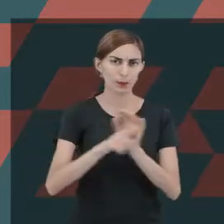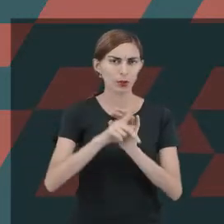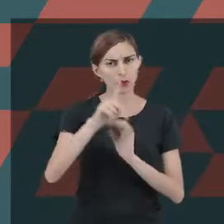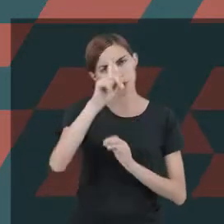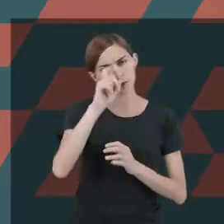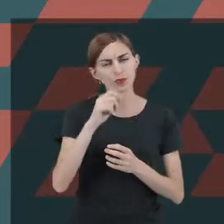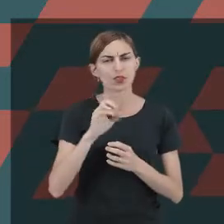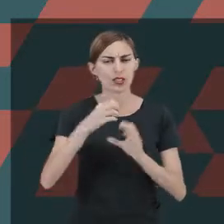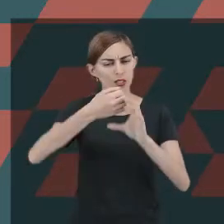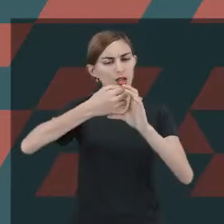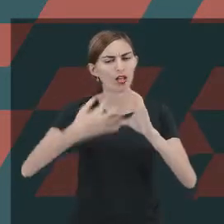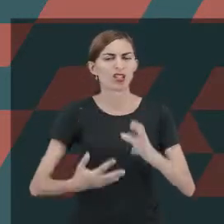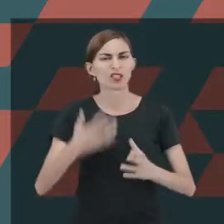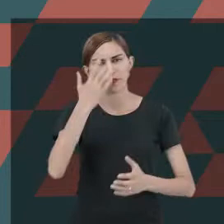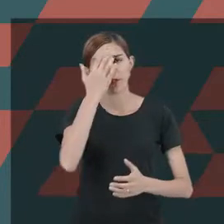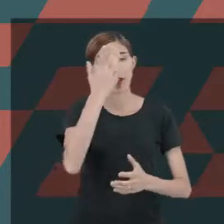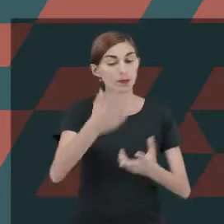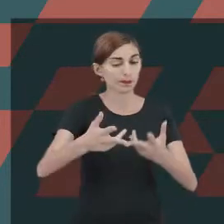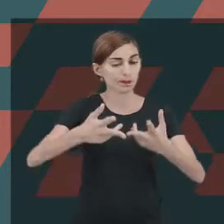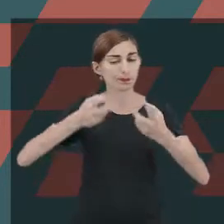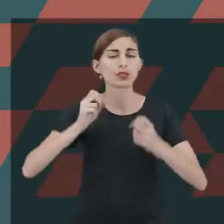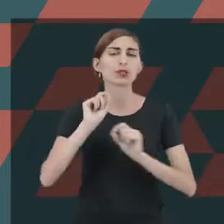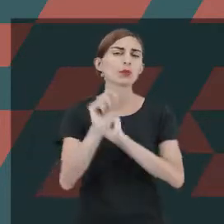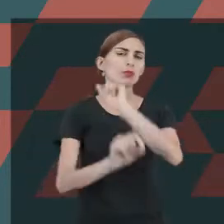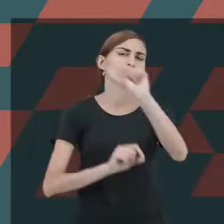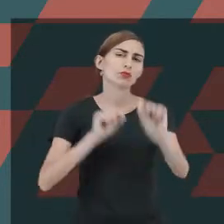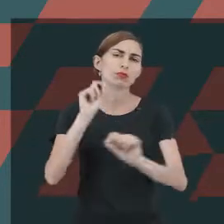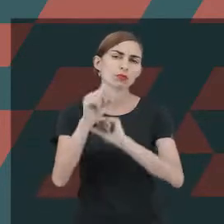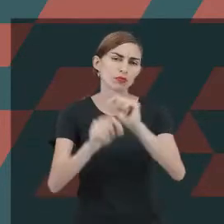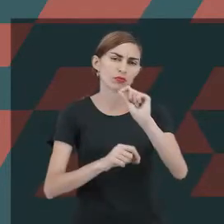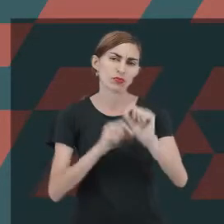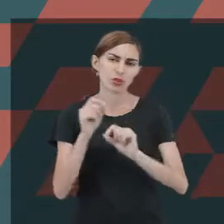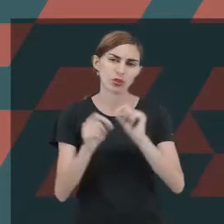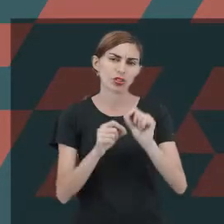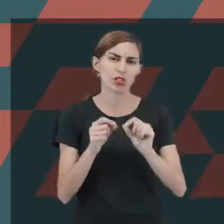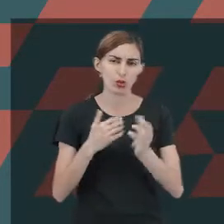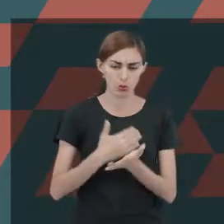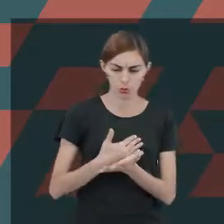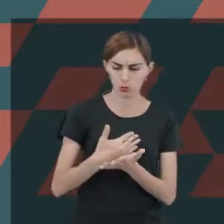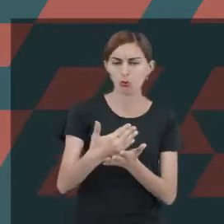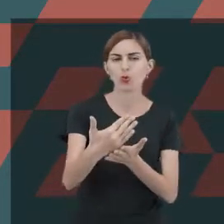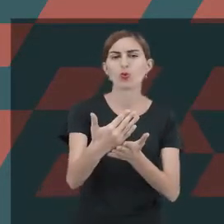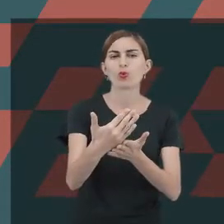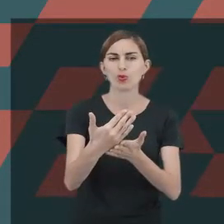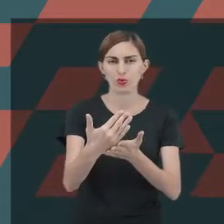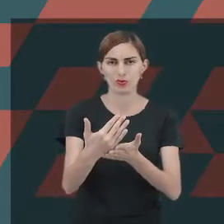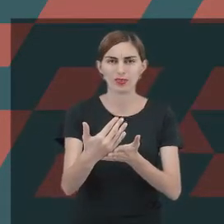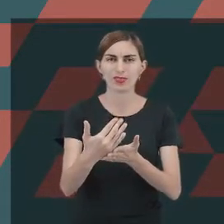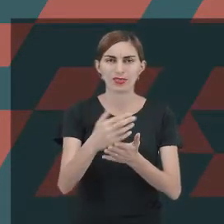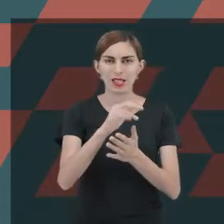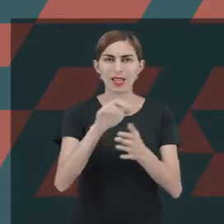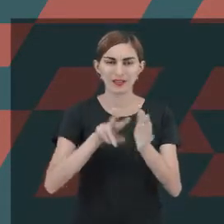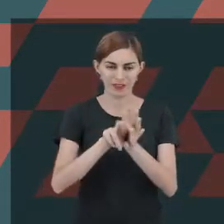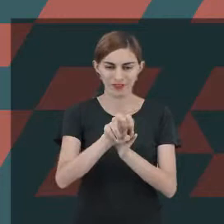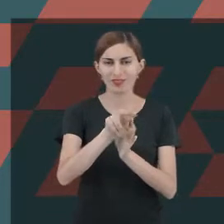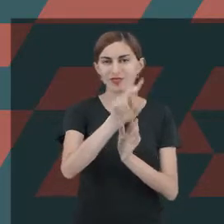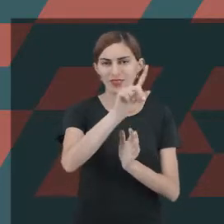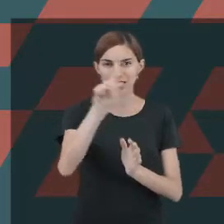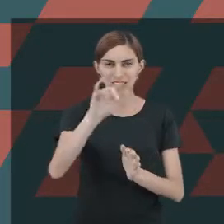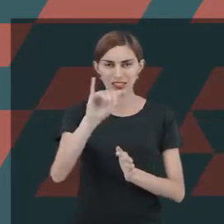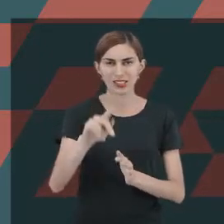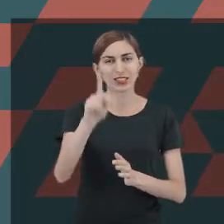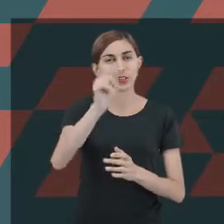mais fácil de perceber e o que é notificado não é necessariamente, na fase inicial, não é a síndrome congênita de Zika vírus, e sim